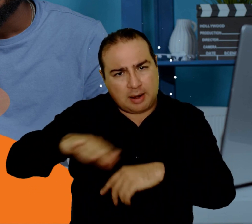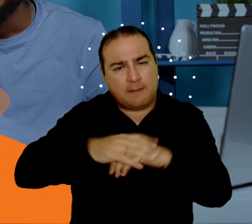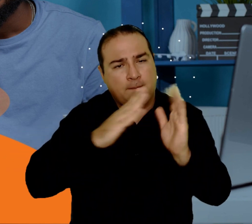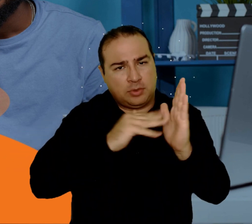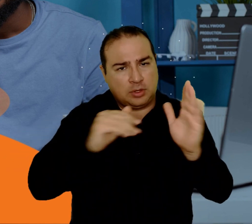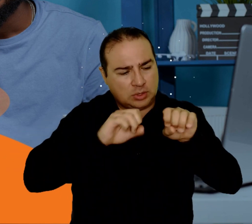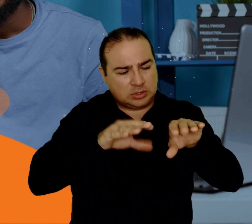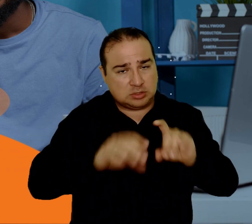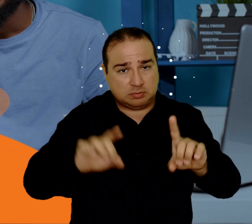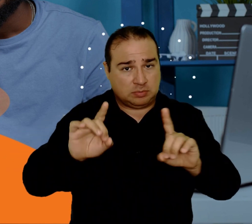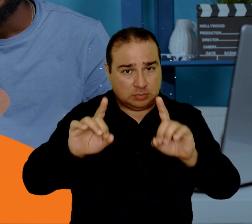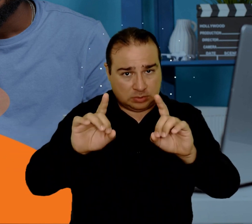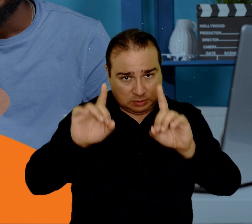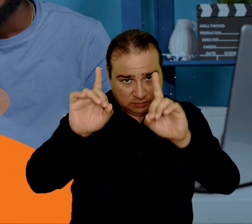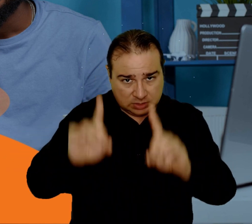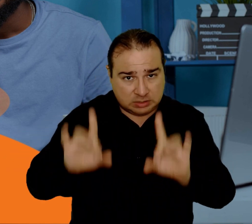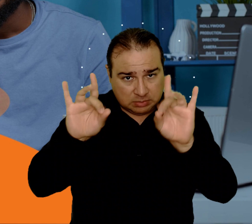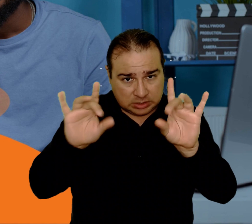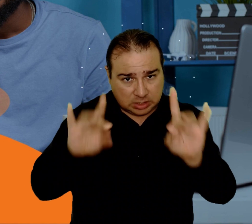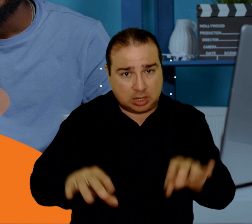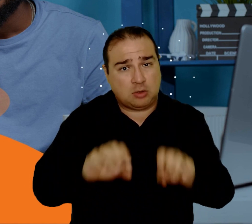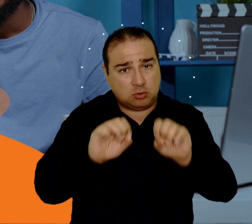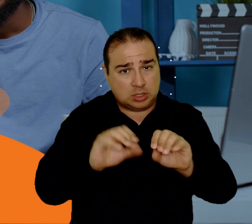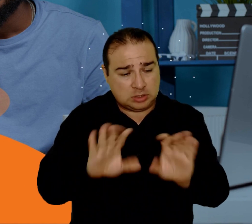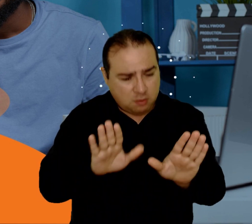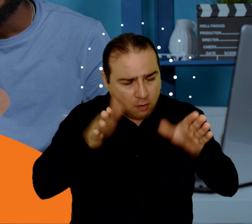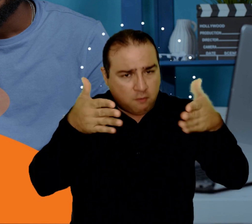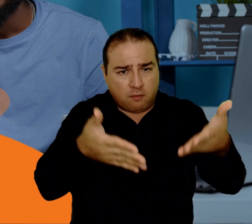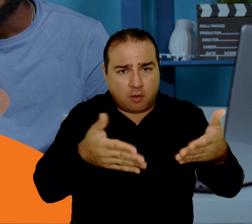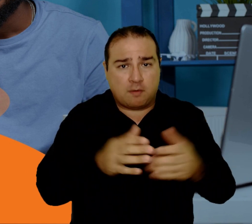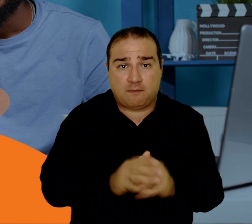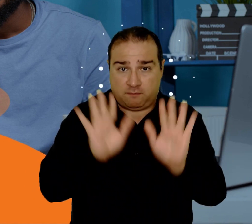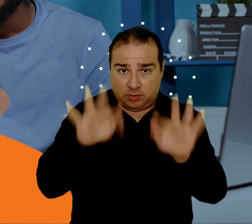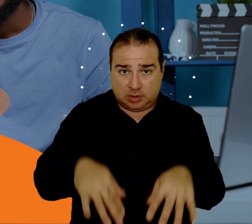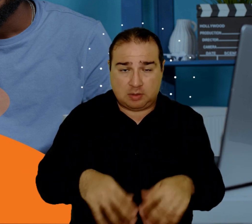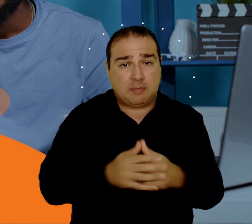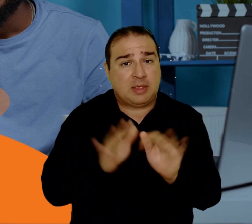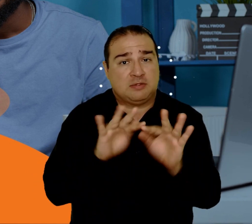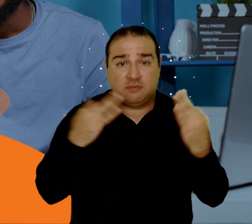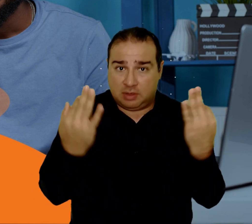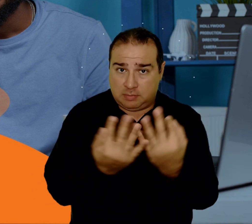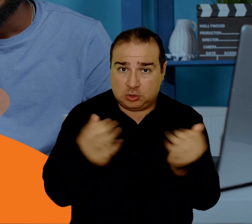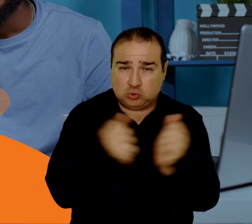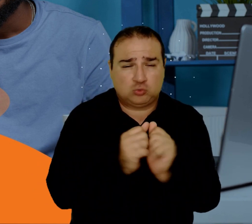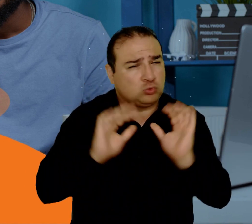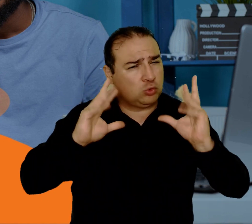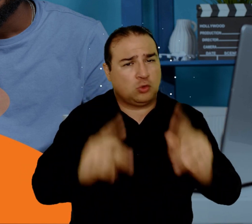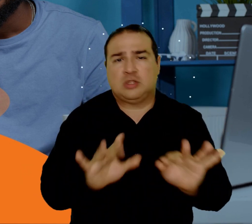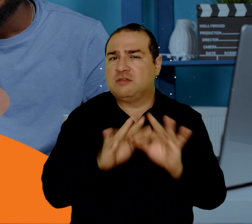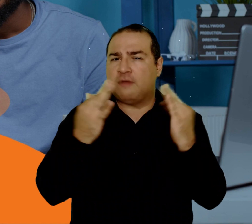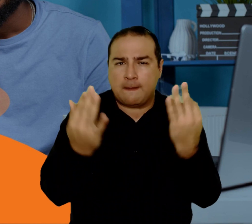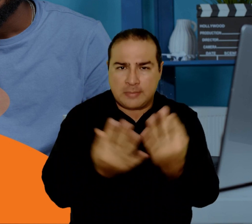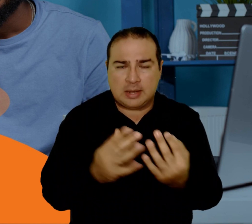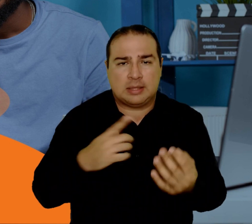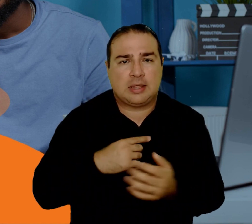à modalidade de educação especial, especialmente o atendimento educacional especializado. E para fechar, tem as famílias, todas as famílias, seja